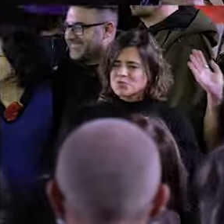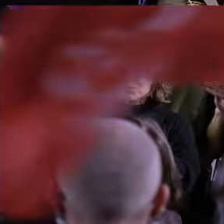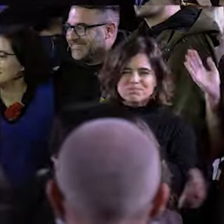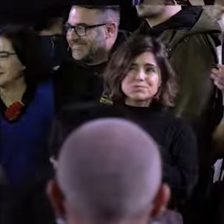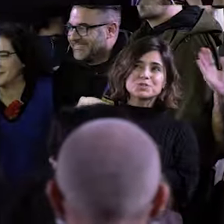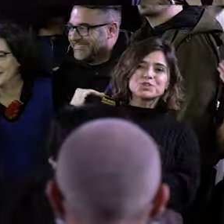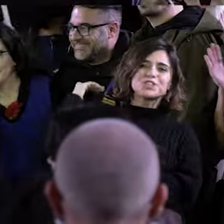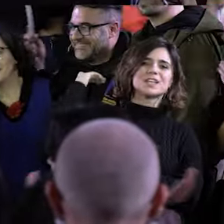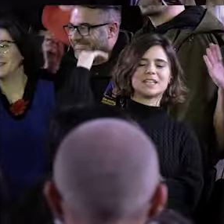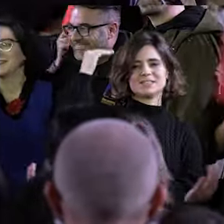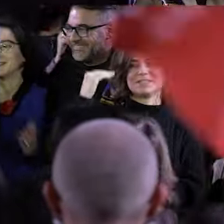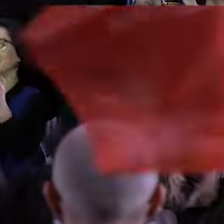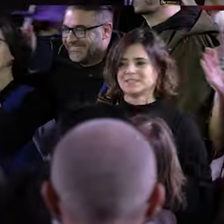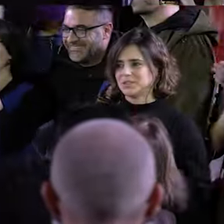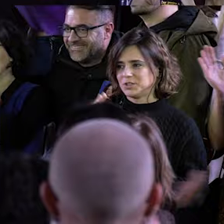Gigante.